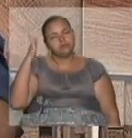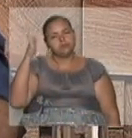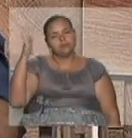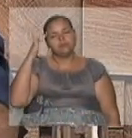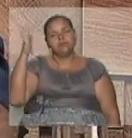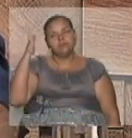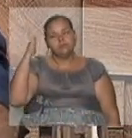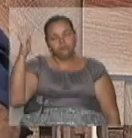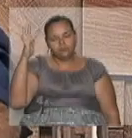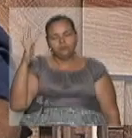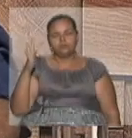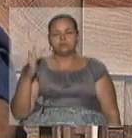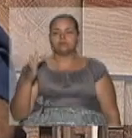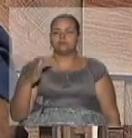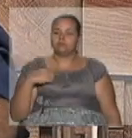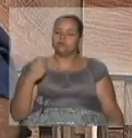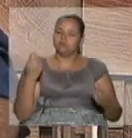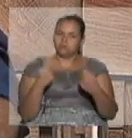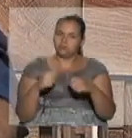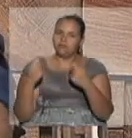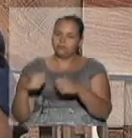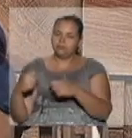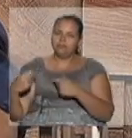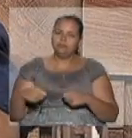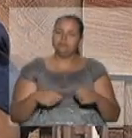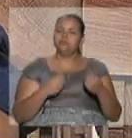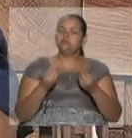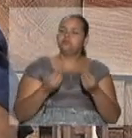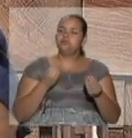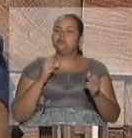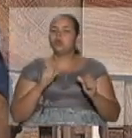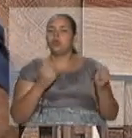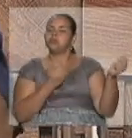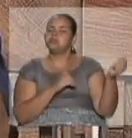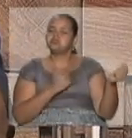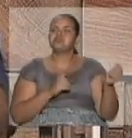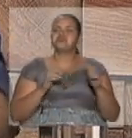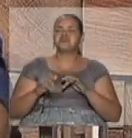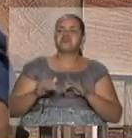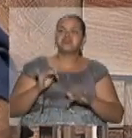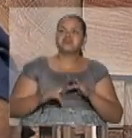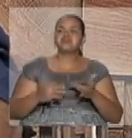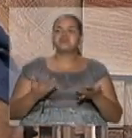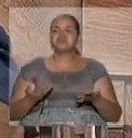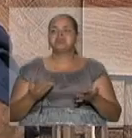imaginando as possibilidades que poderiam ter, que instrumentos poderiam entrar. Isso a gente